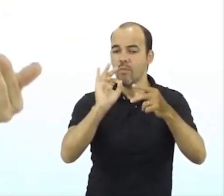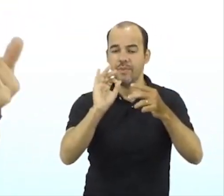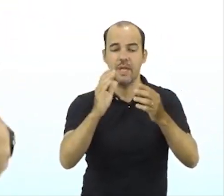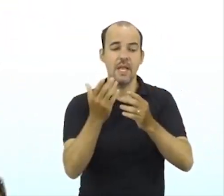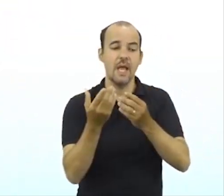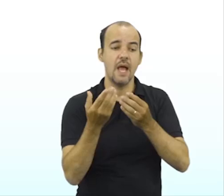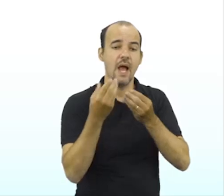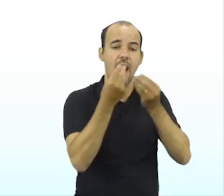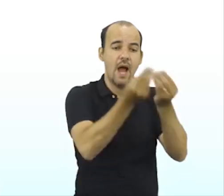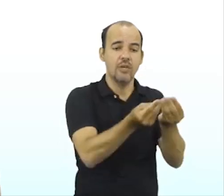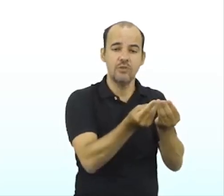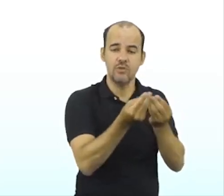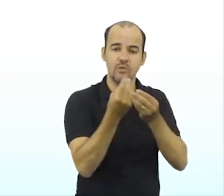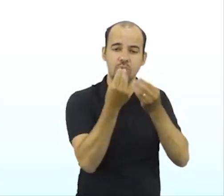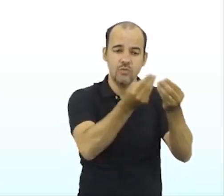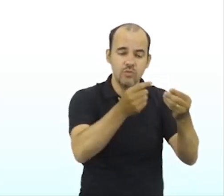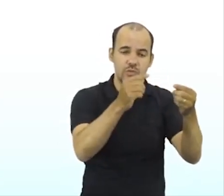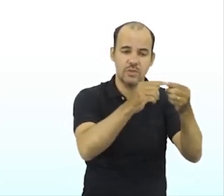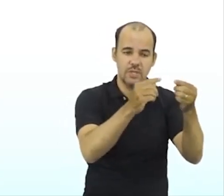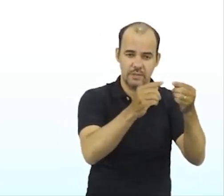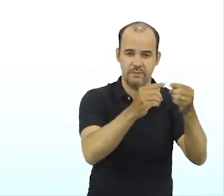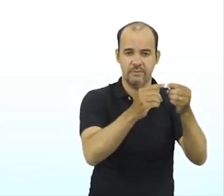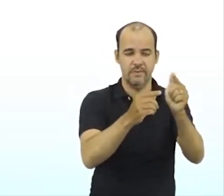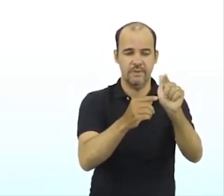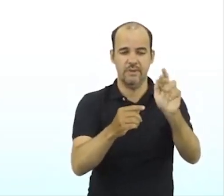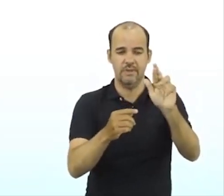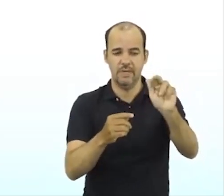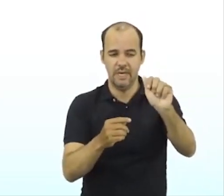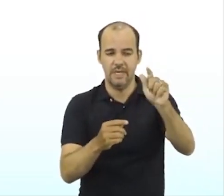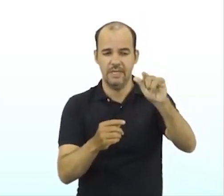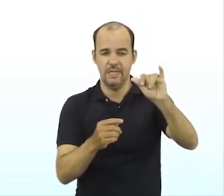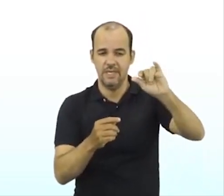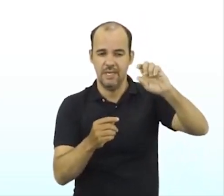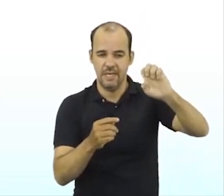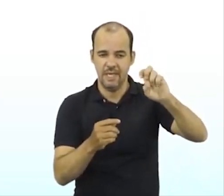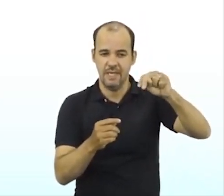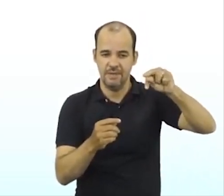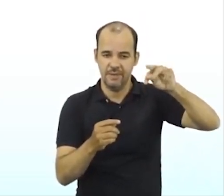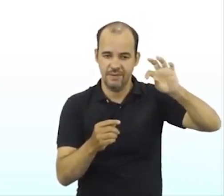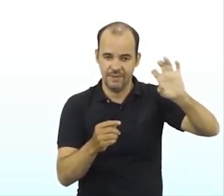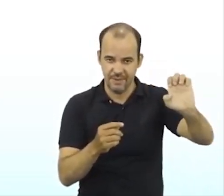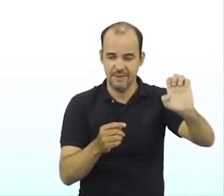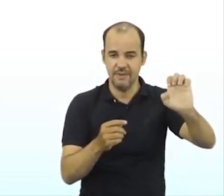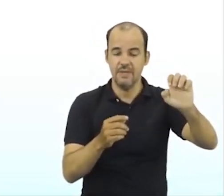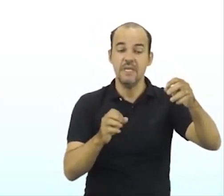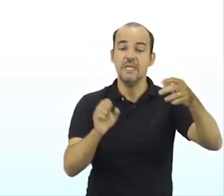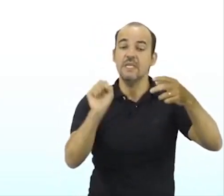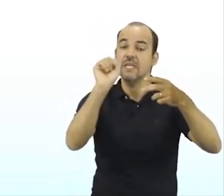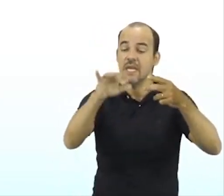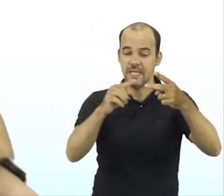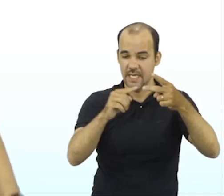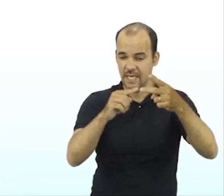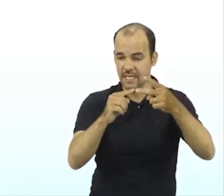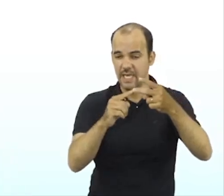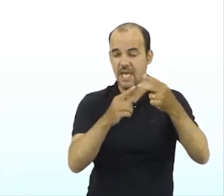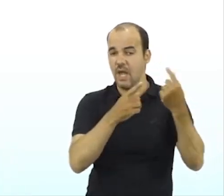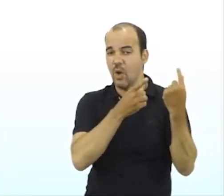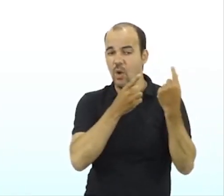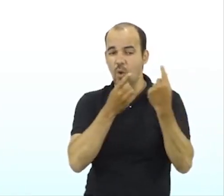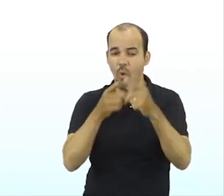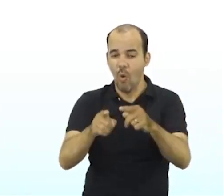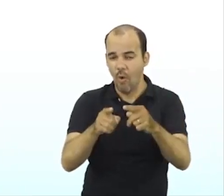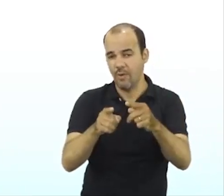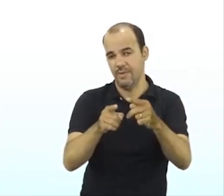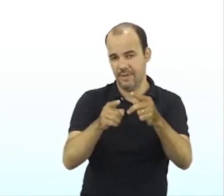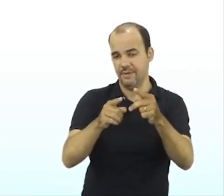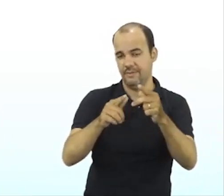favor do gradiente de concentração. Se o ativo gasta ATP, ele é contra o gradiente de concentração. Mas aí tu pode estar